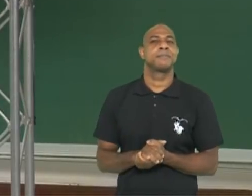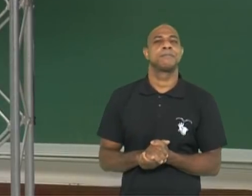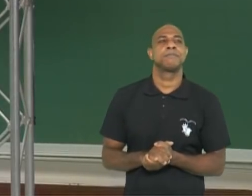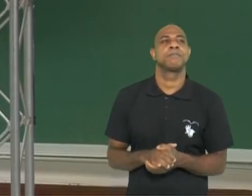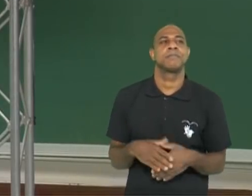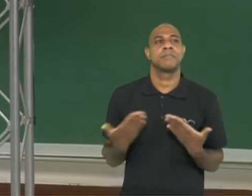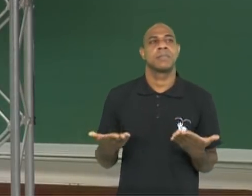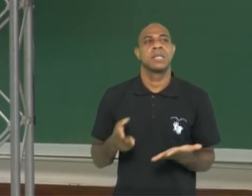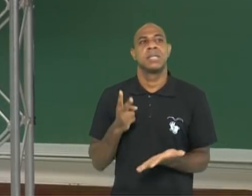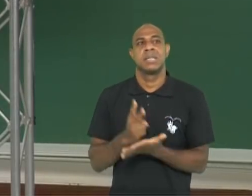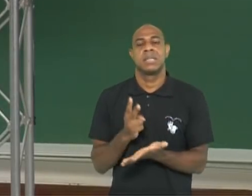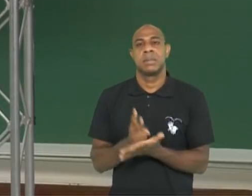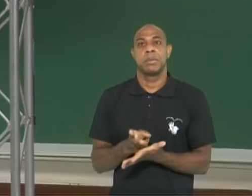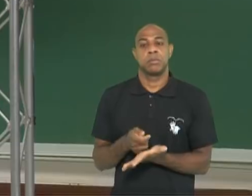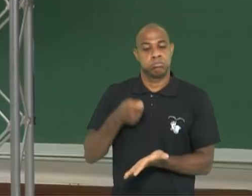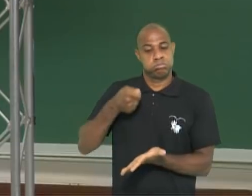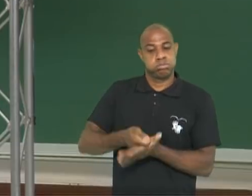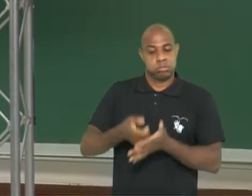disciplinados. Sempre uma